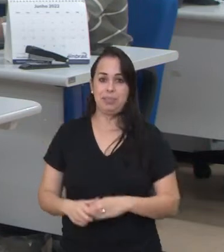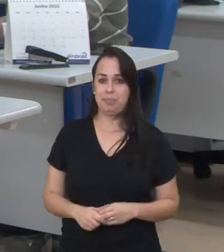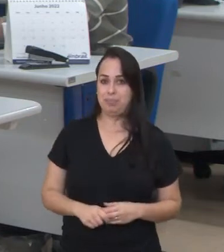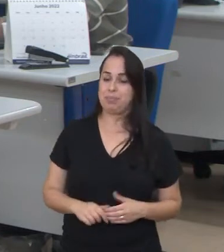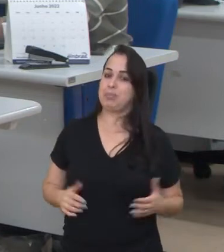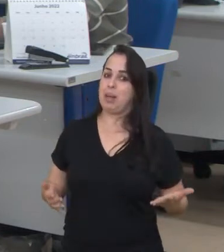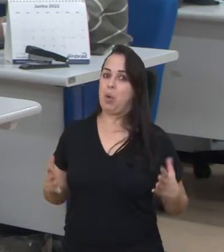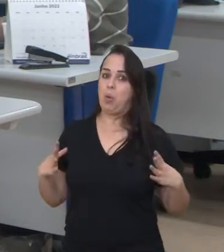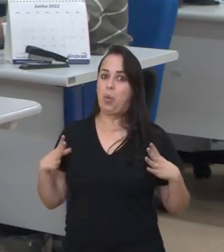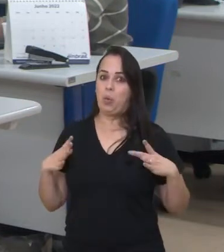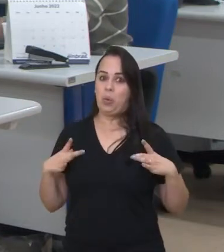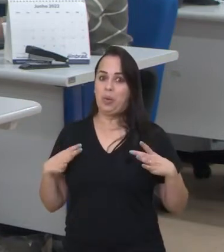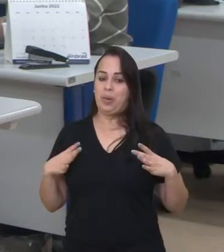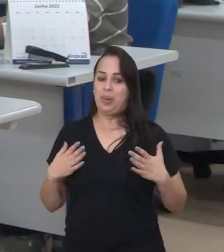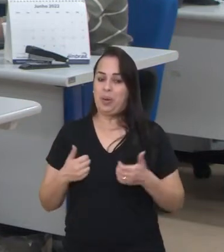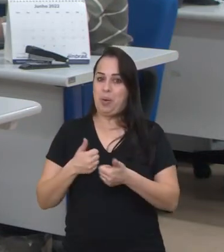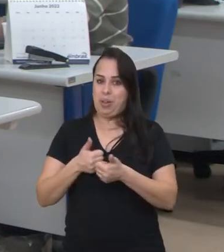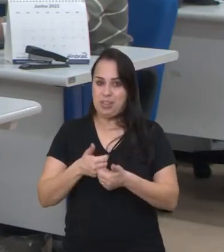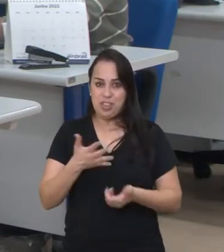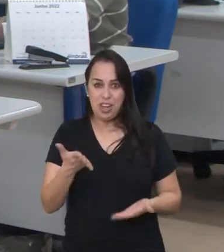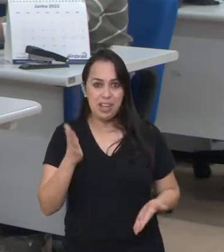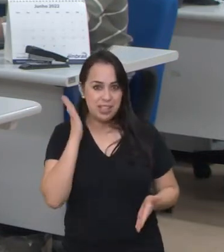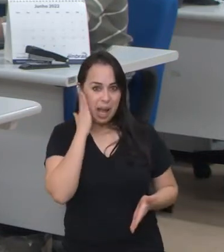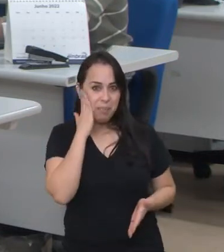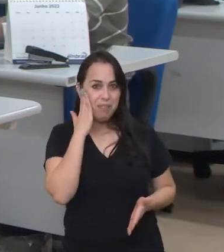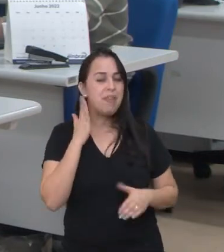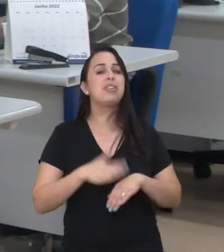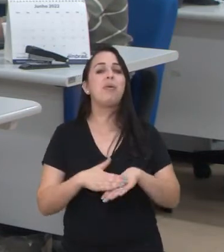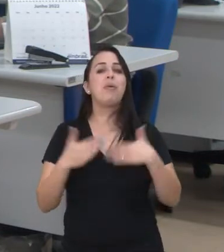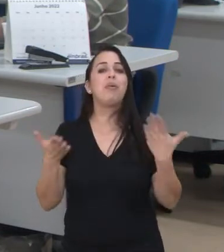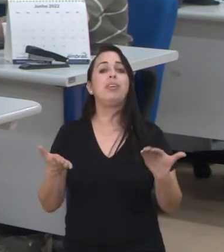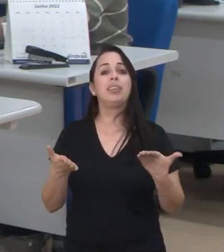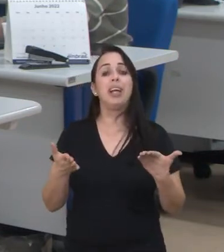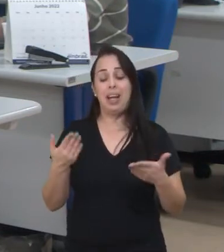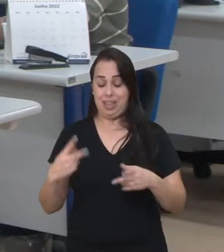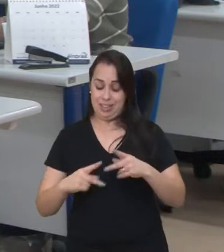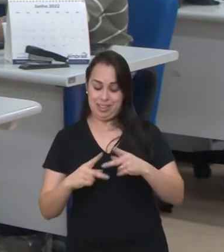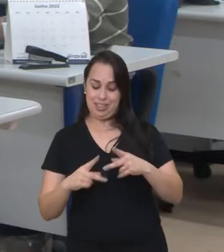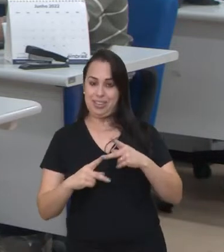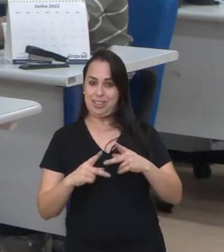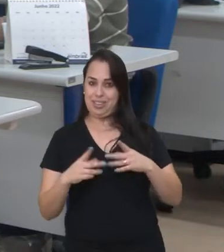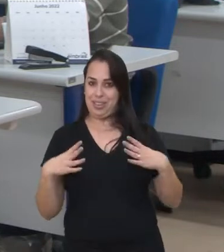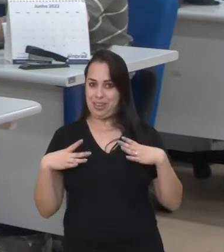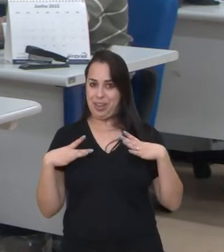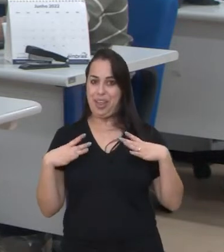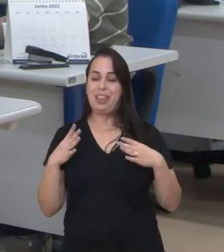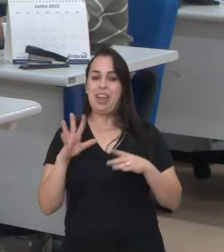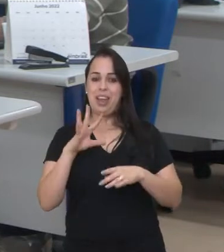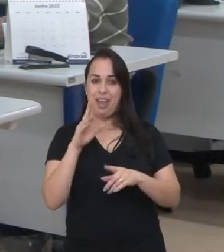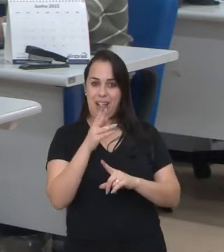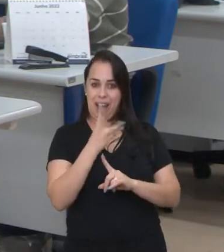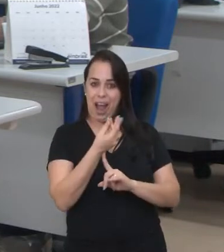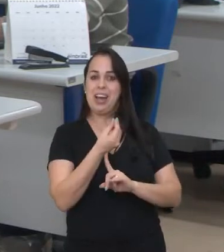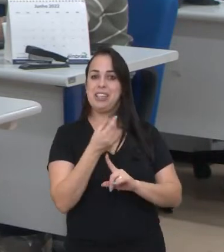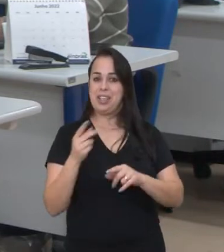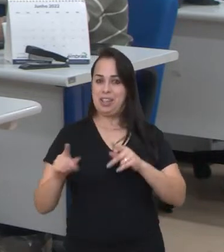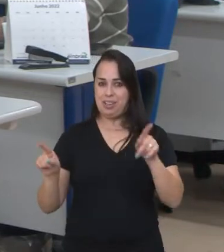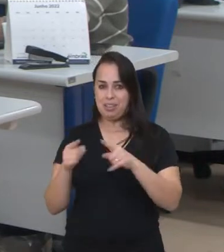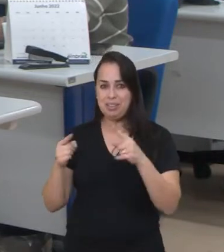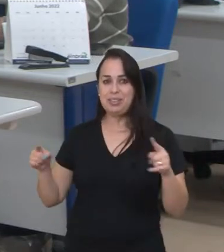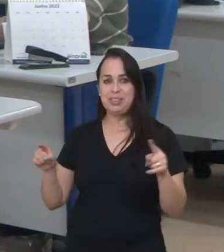o e feriadão chegando já tem alguma programação bom aqui em São José o feriado vai ser de muita arte música